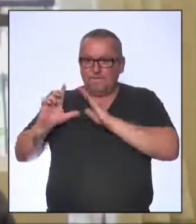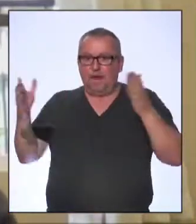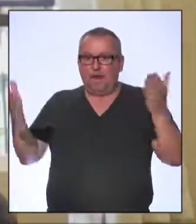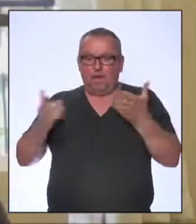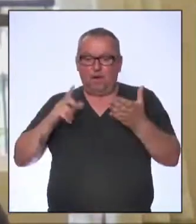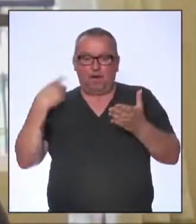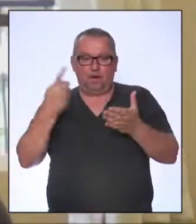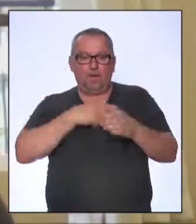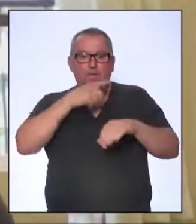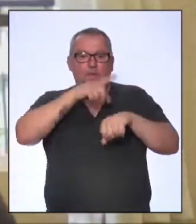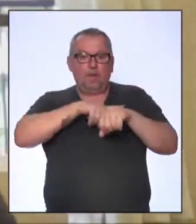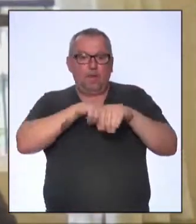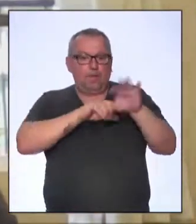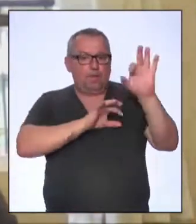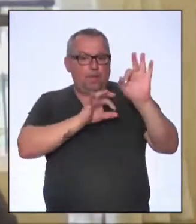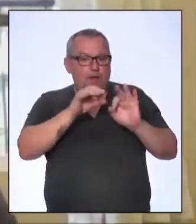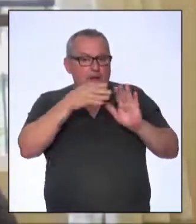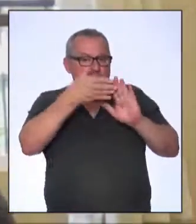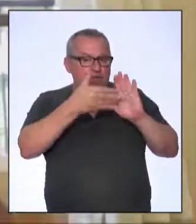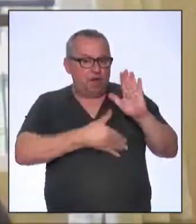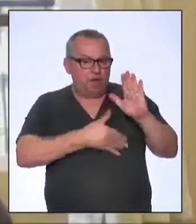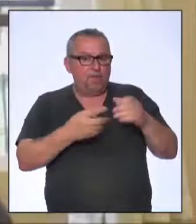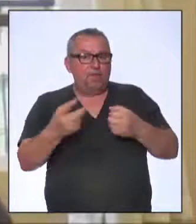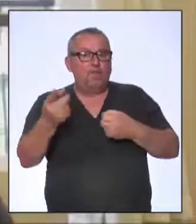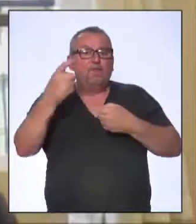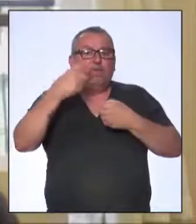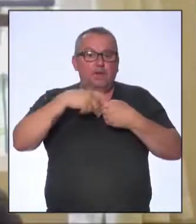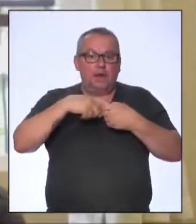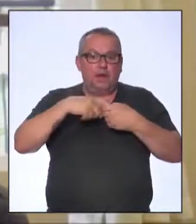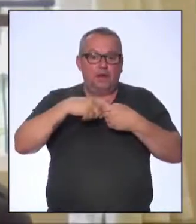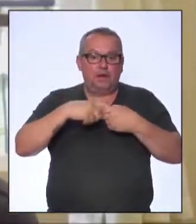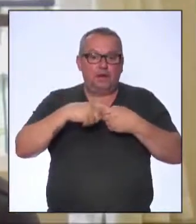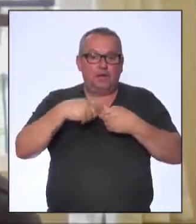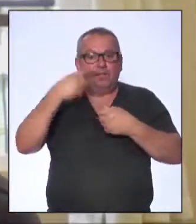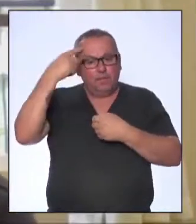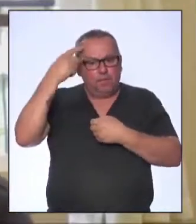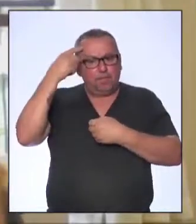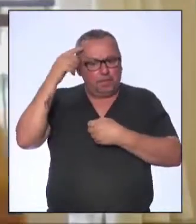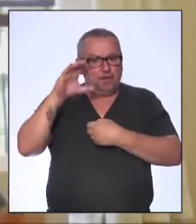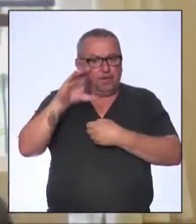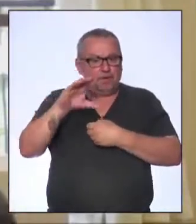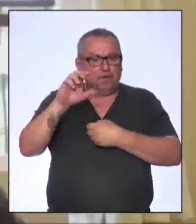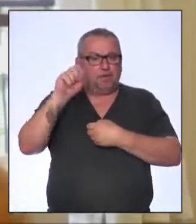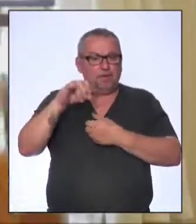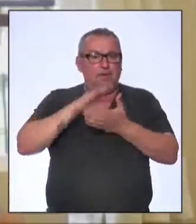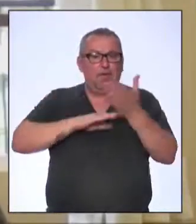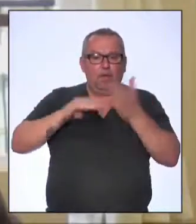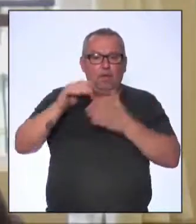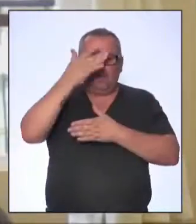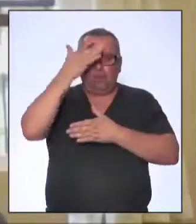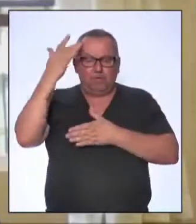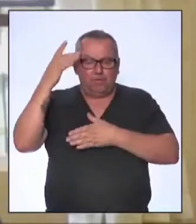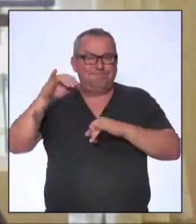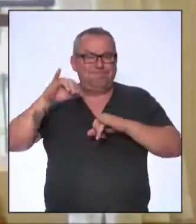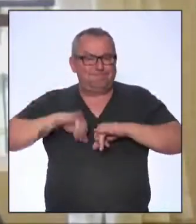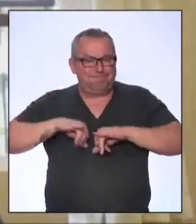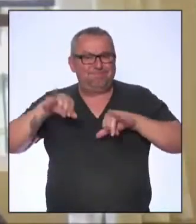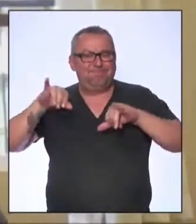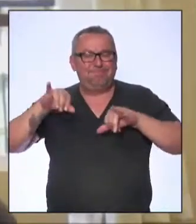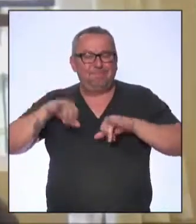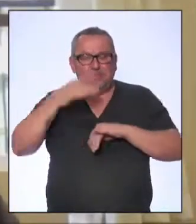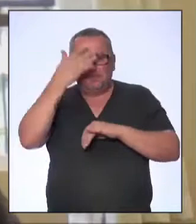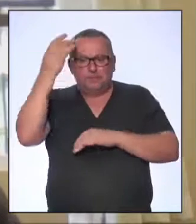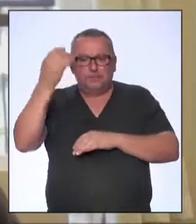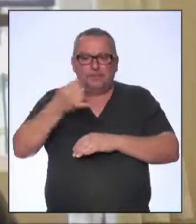para nos planejar para a volta. E já temos que pensar nisso. Lógico, todo mundo se machucou, está todo mundo meio